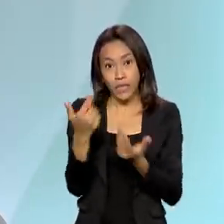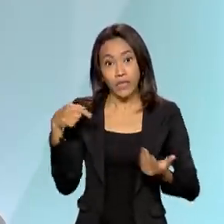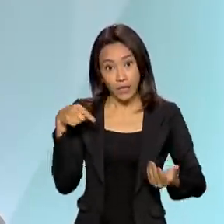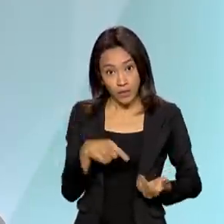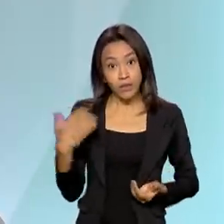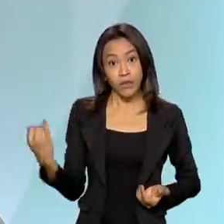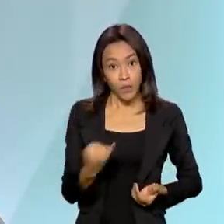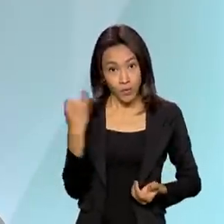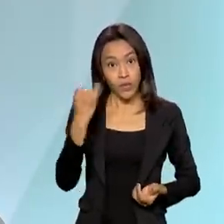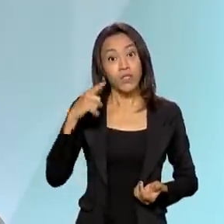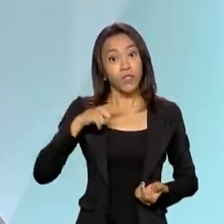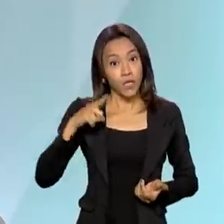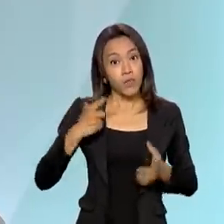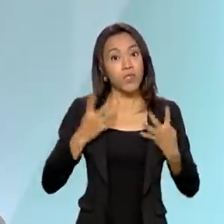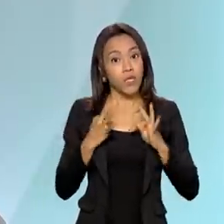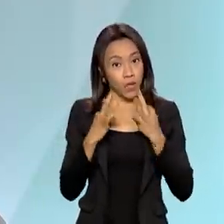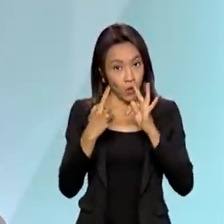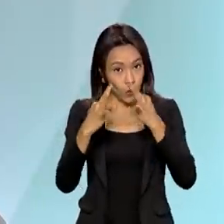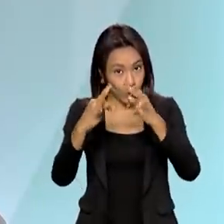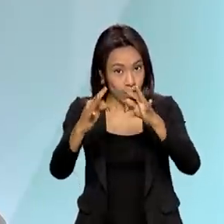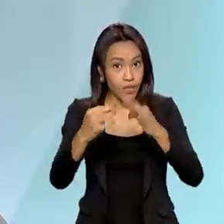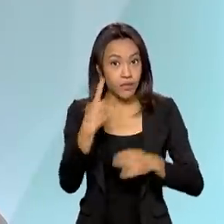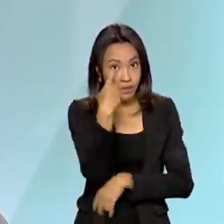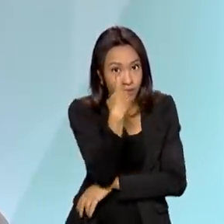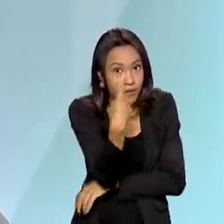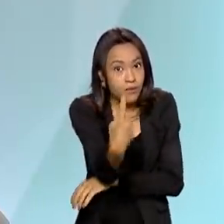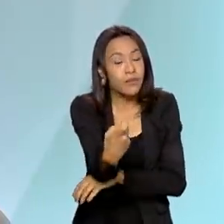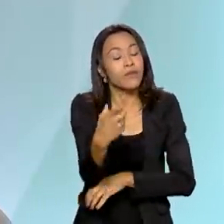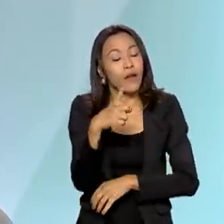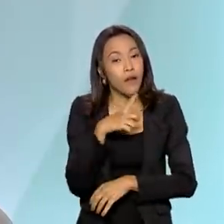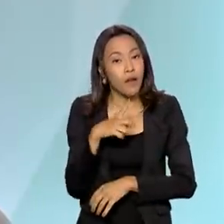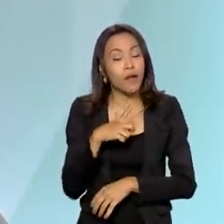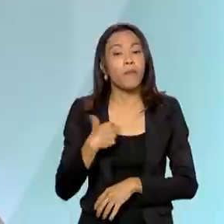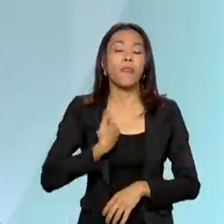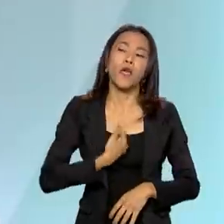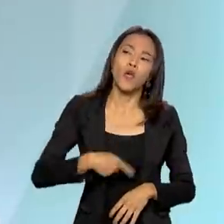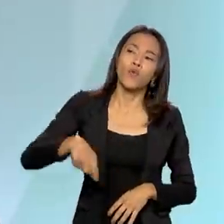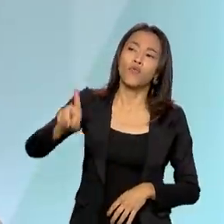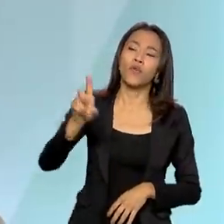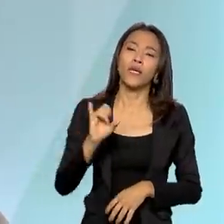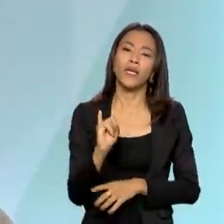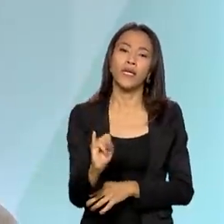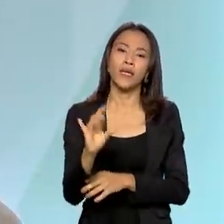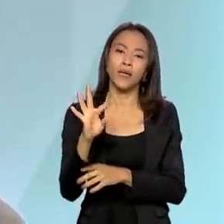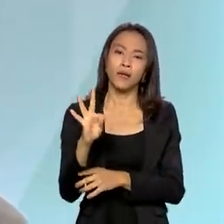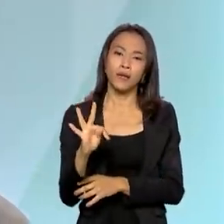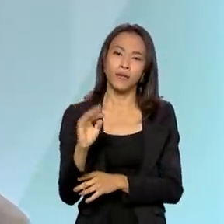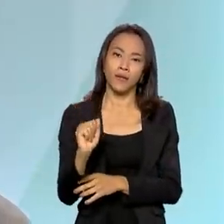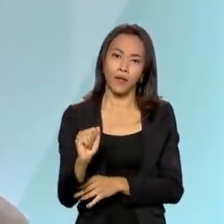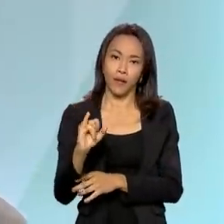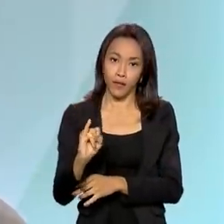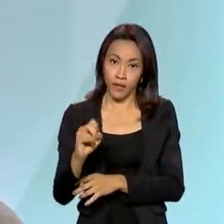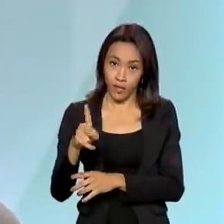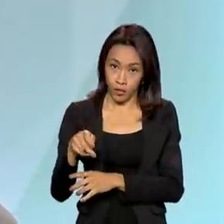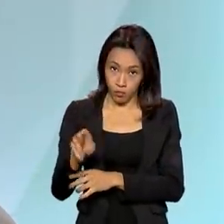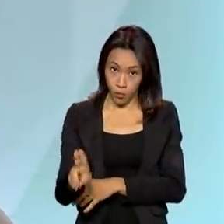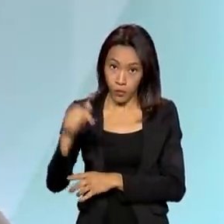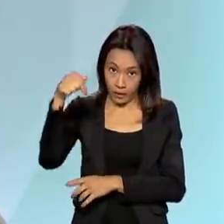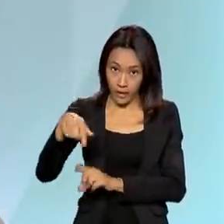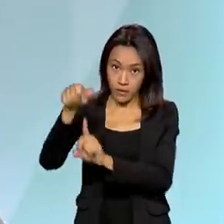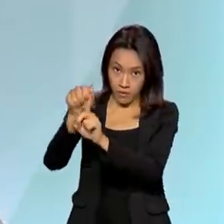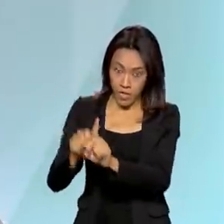Nós já temos tecnologia, tecnologias interessantes. Eu fui até Itaipu durante esse mês,